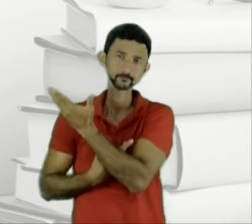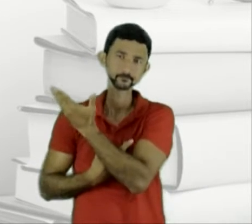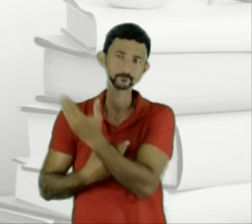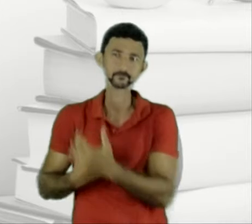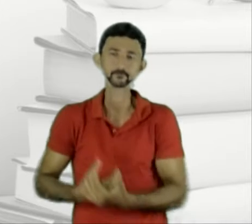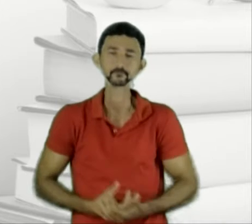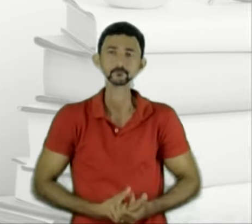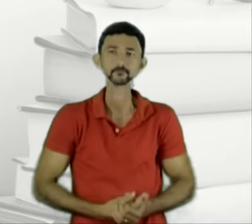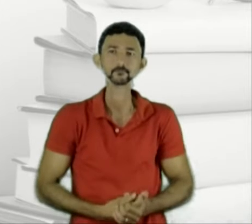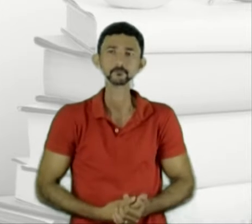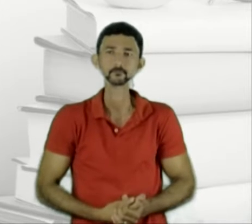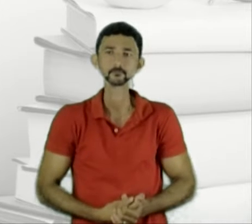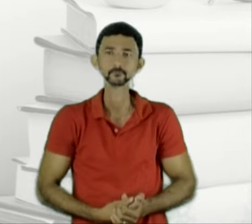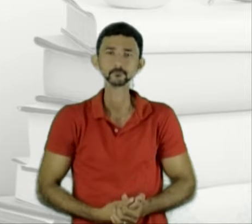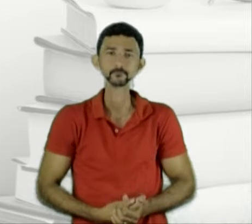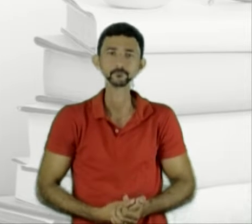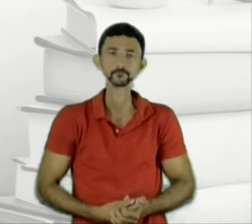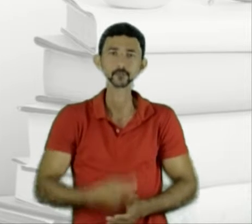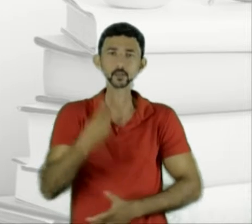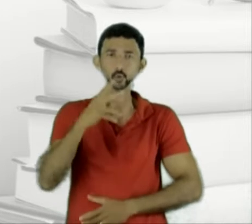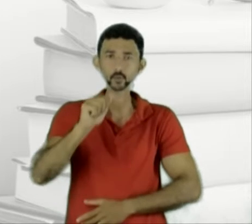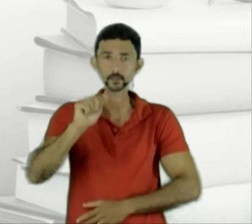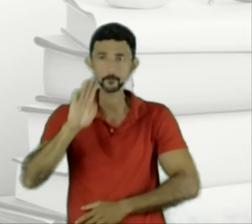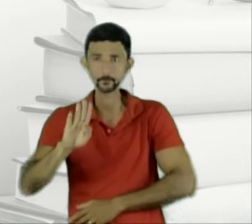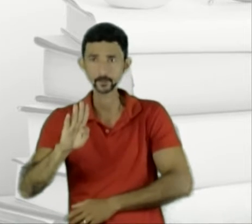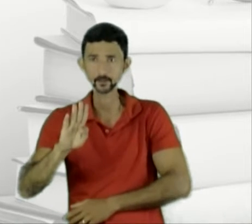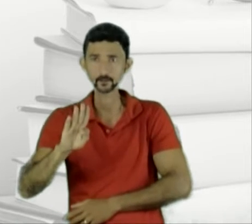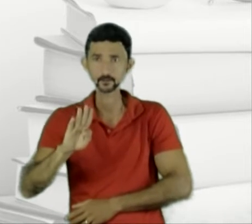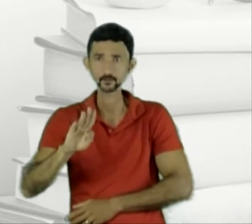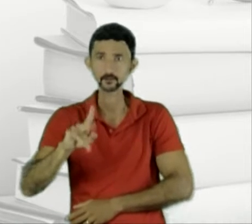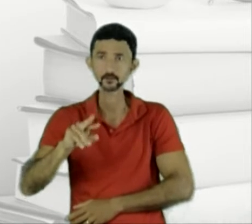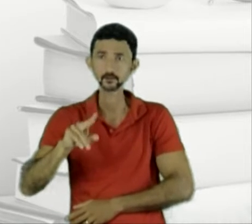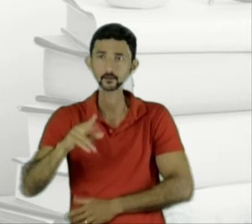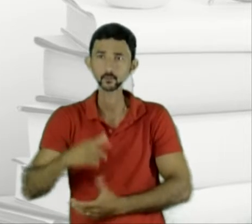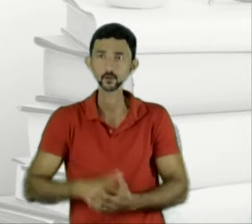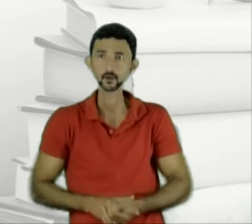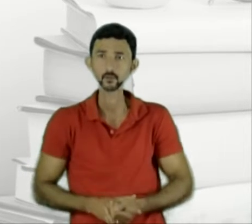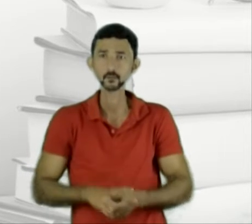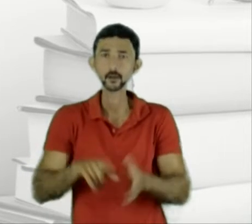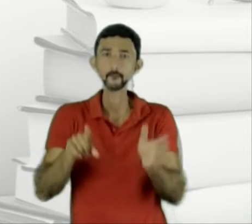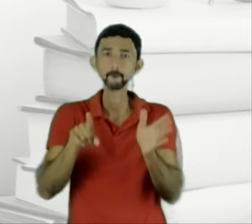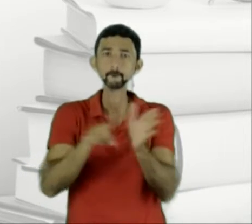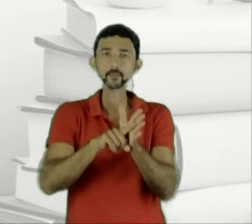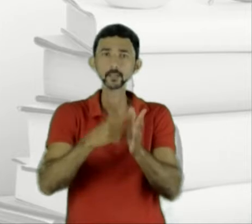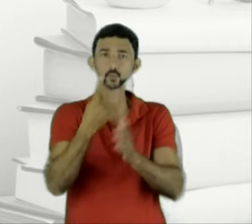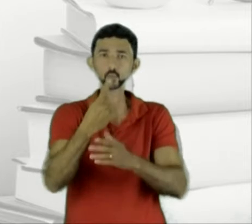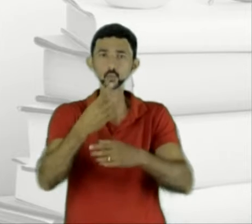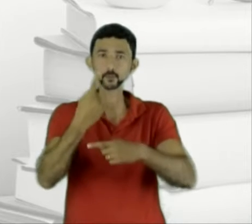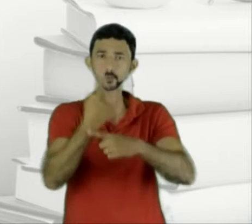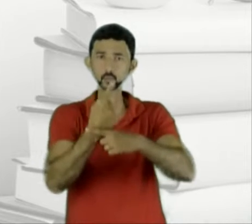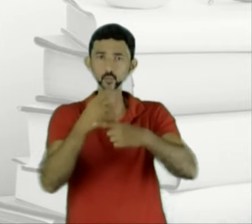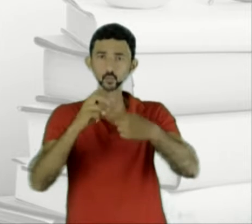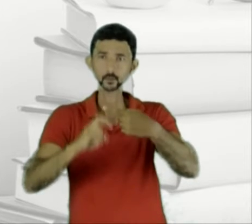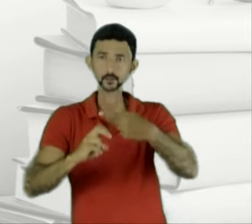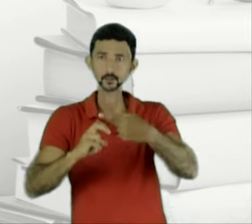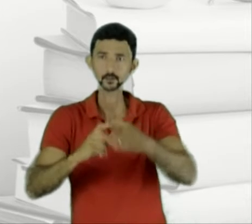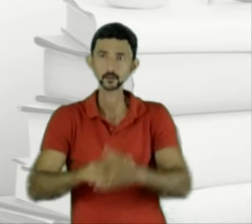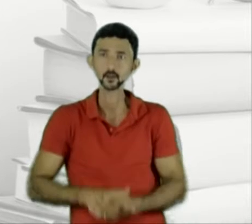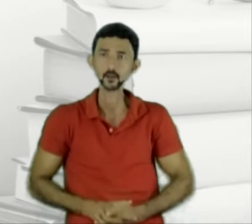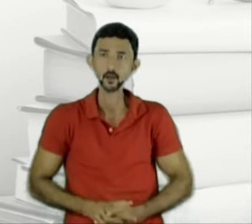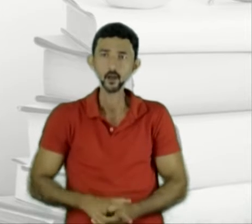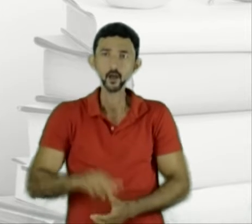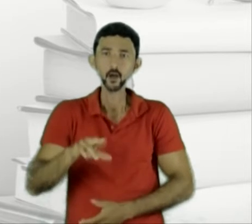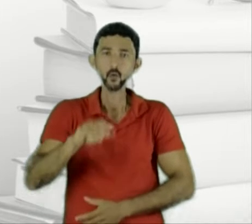monômios semelhantes. 2ab é semelhante a menos 1/5 AB, é semelhante